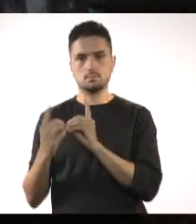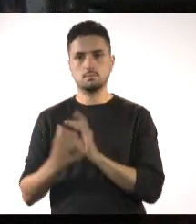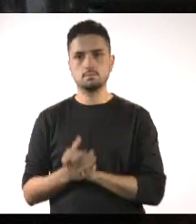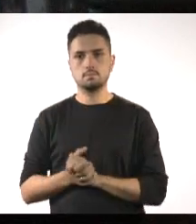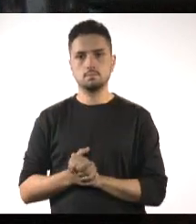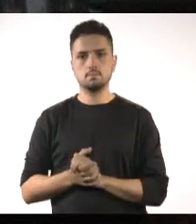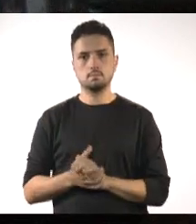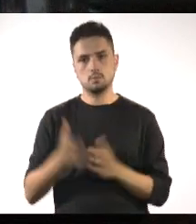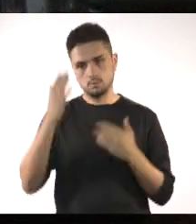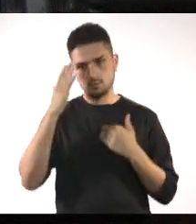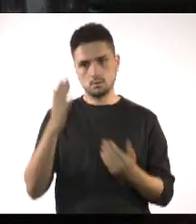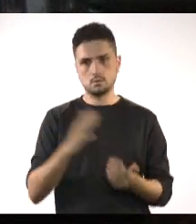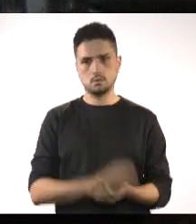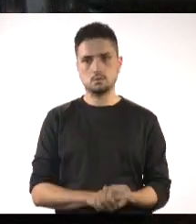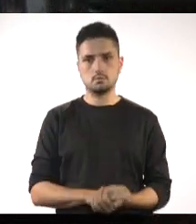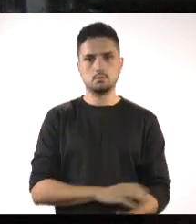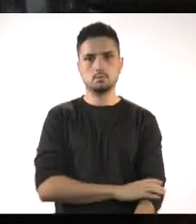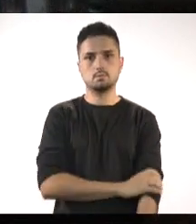vida. Obrigado.